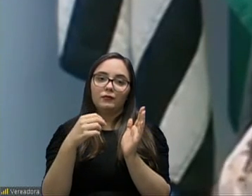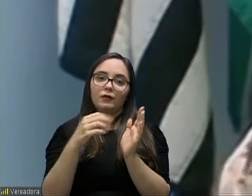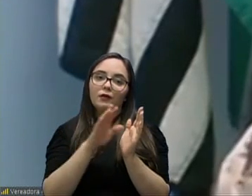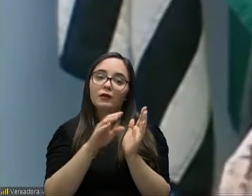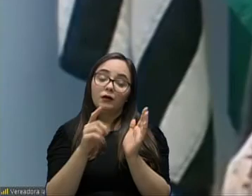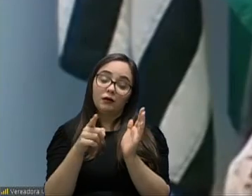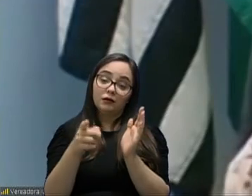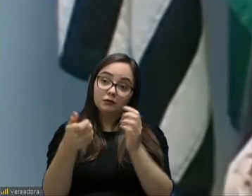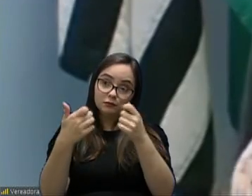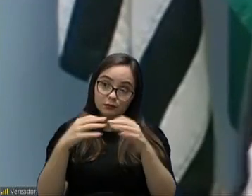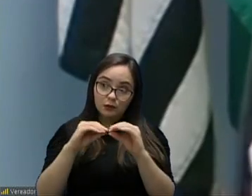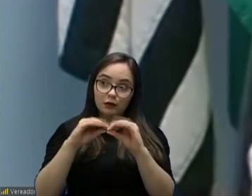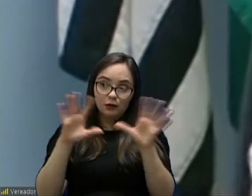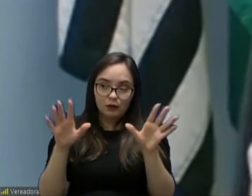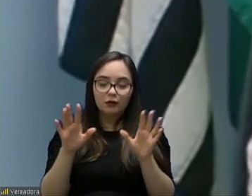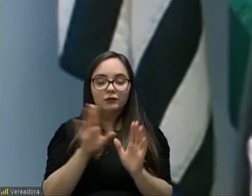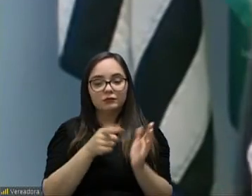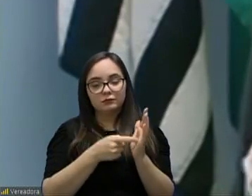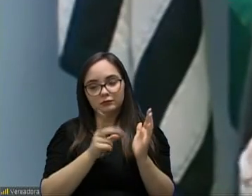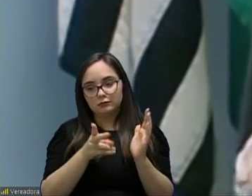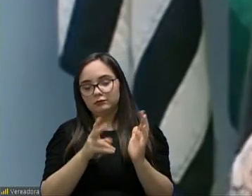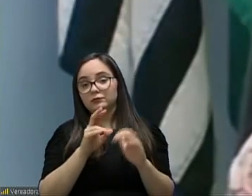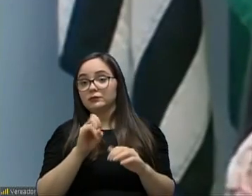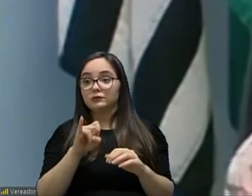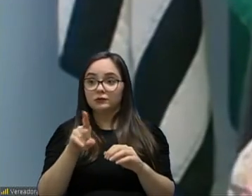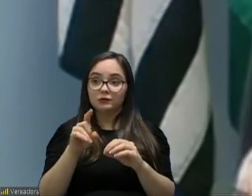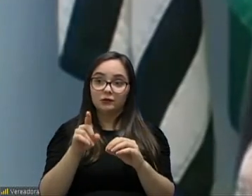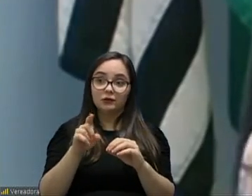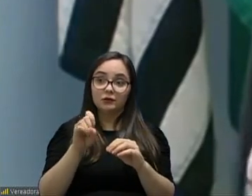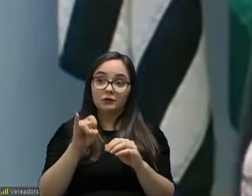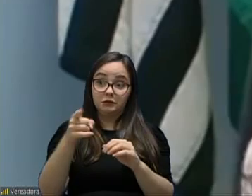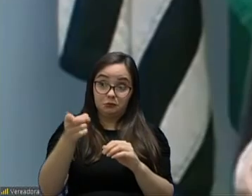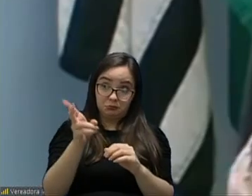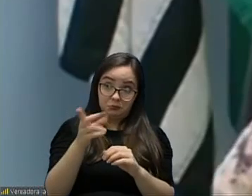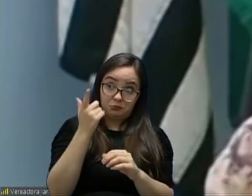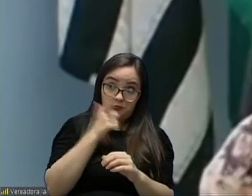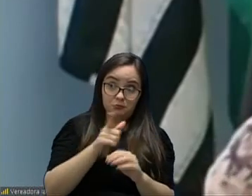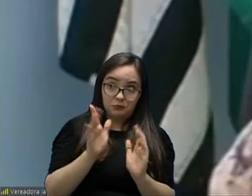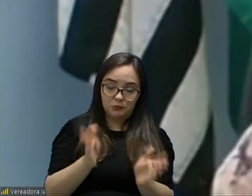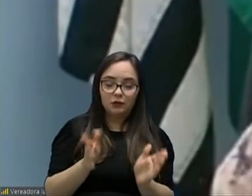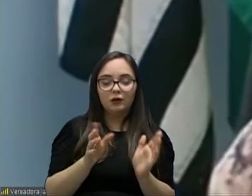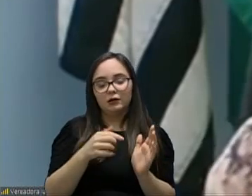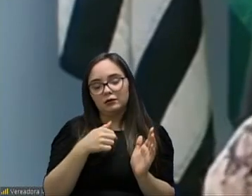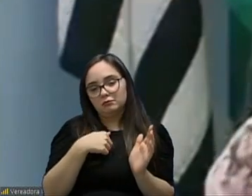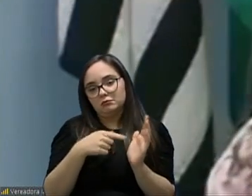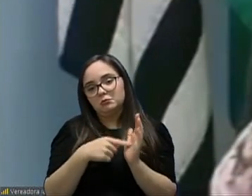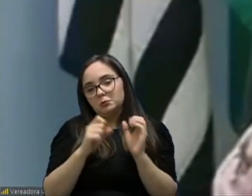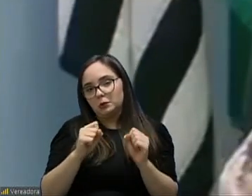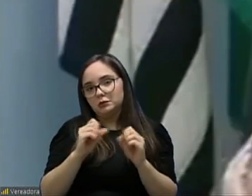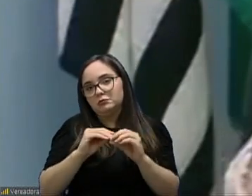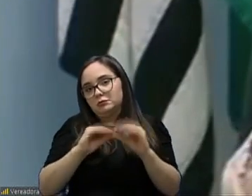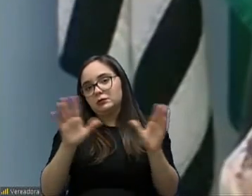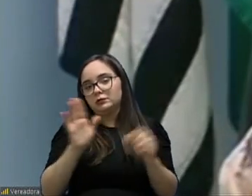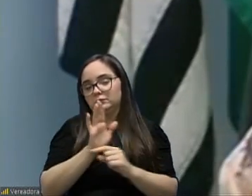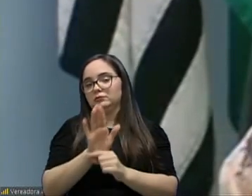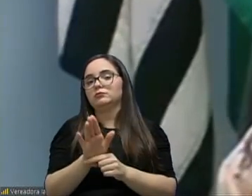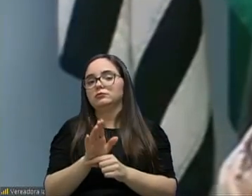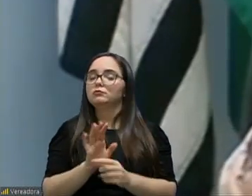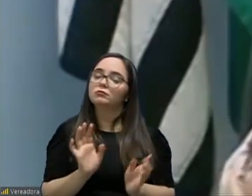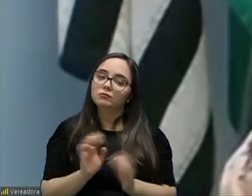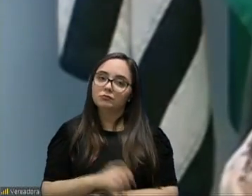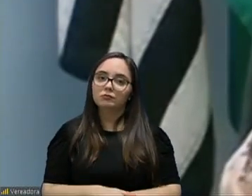até esclarecer isso. Se a sua emenda já contemplar, tudo bem, mas a minha também poderia deixar mais clara essa